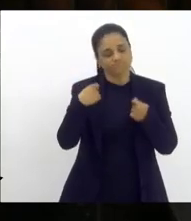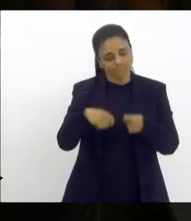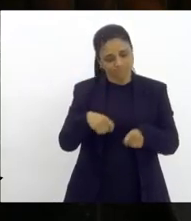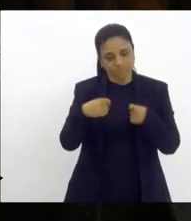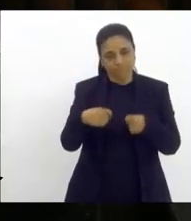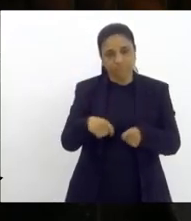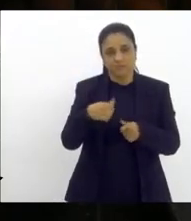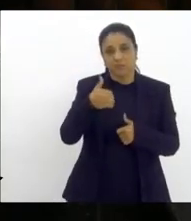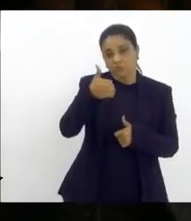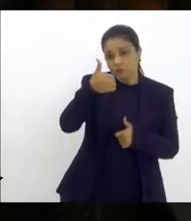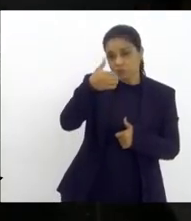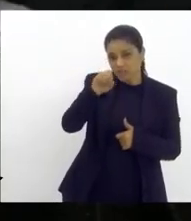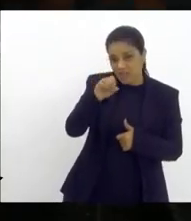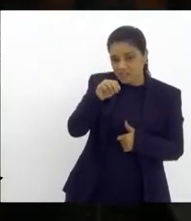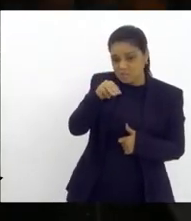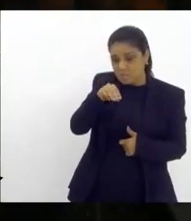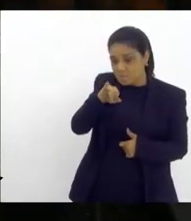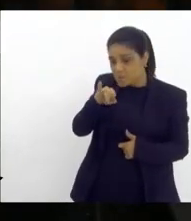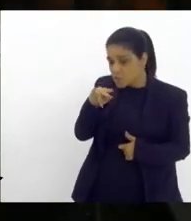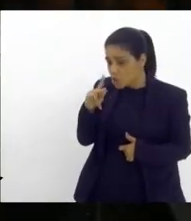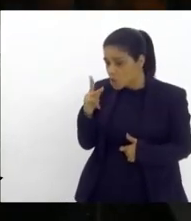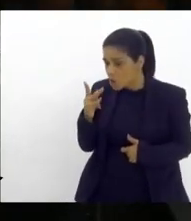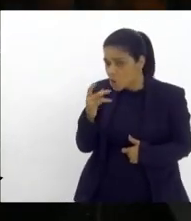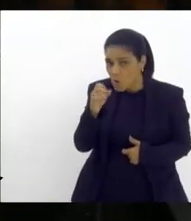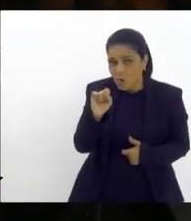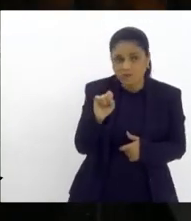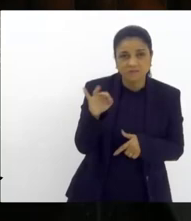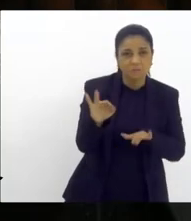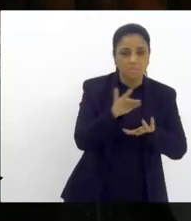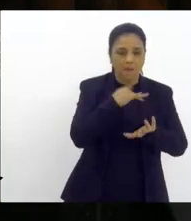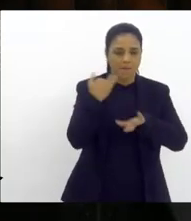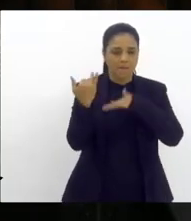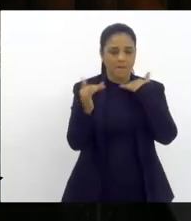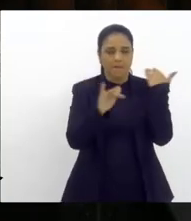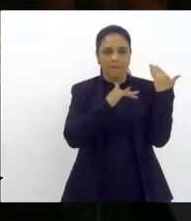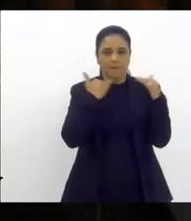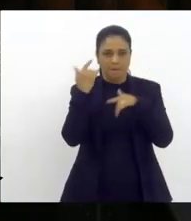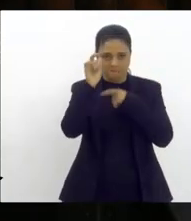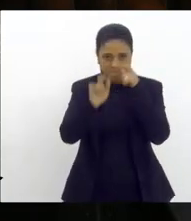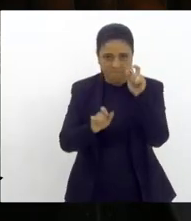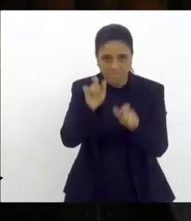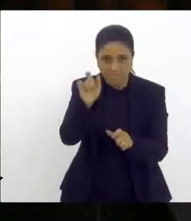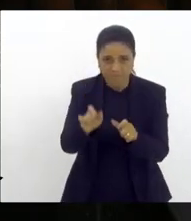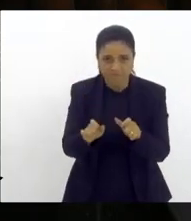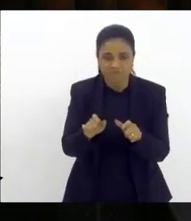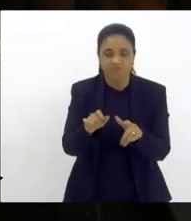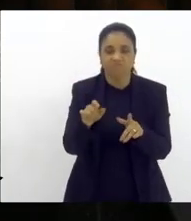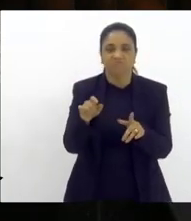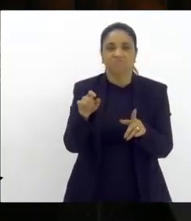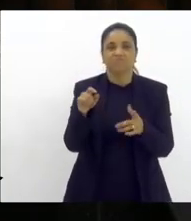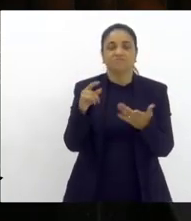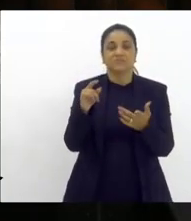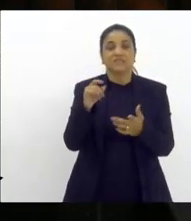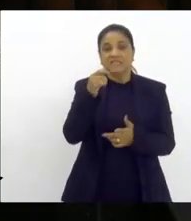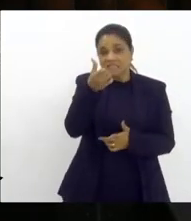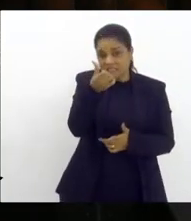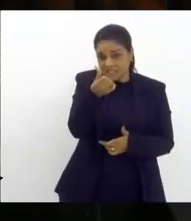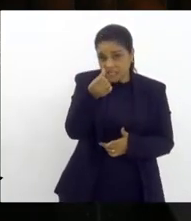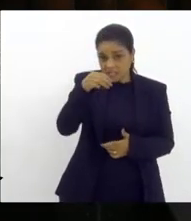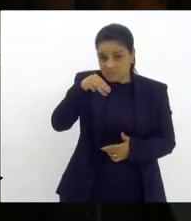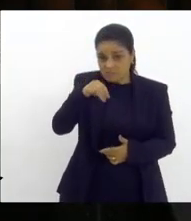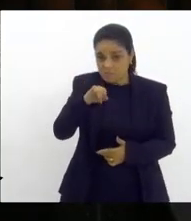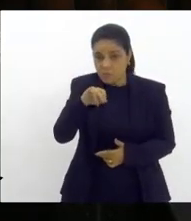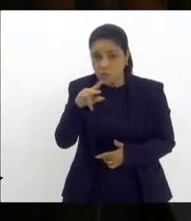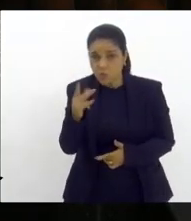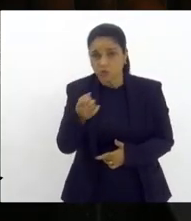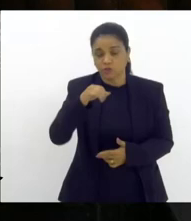mais de 10 milhões de mortes pela barbari sendo 6 milhões de